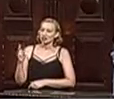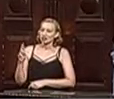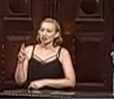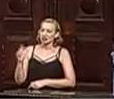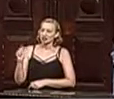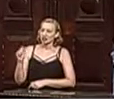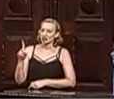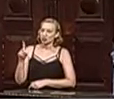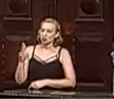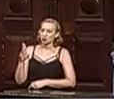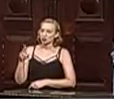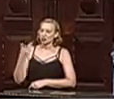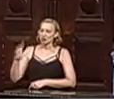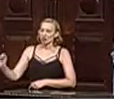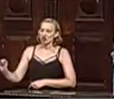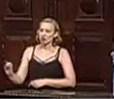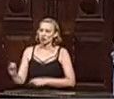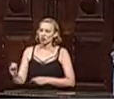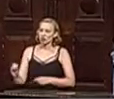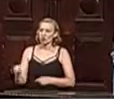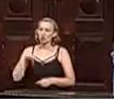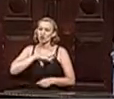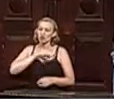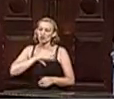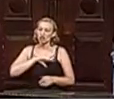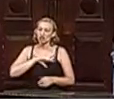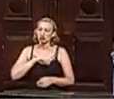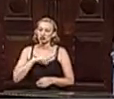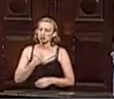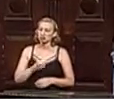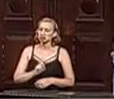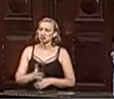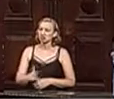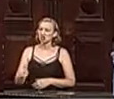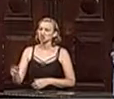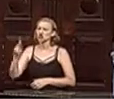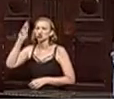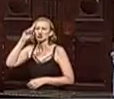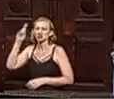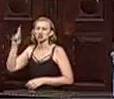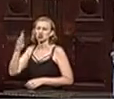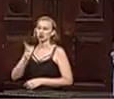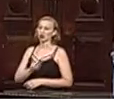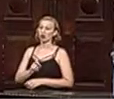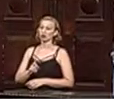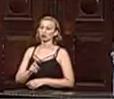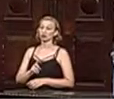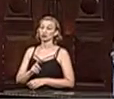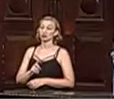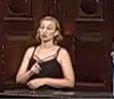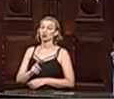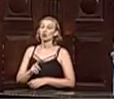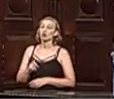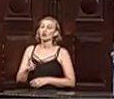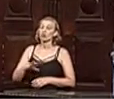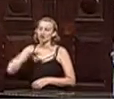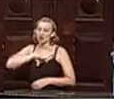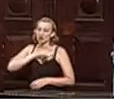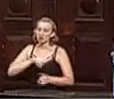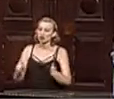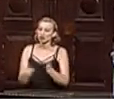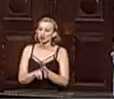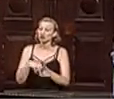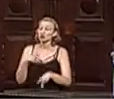de dono. O Vasco não tem dono, o Vasco é maior do que tudo isso e nós confiamos que a Justiça possa determinar o resultado